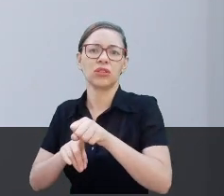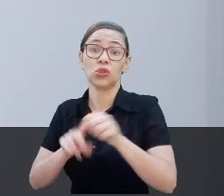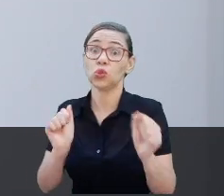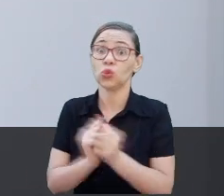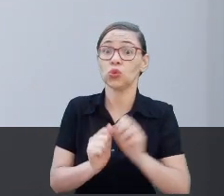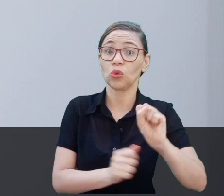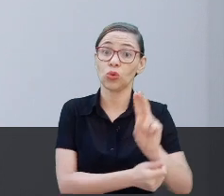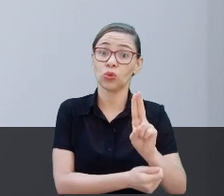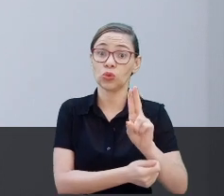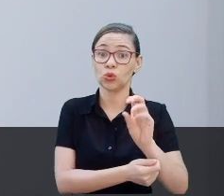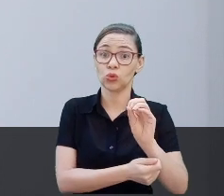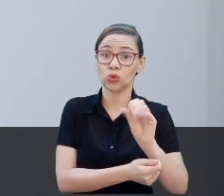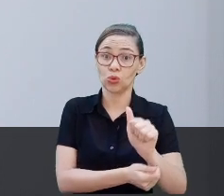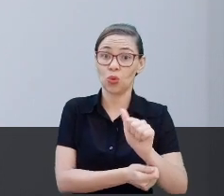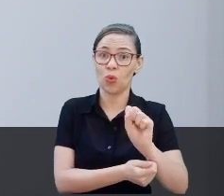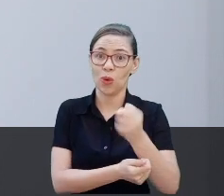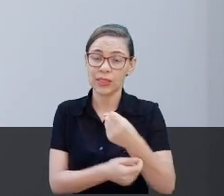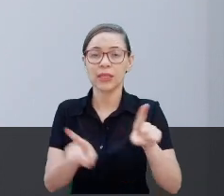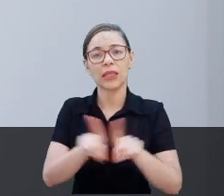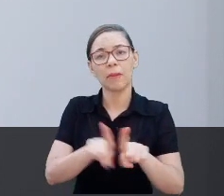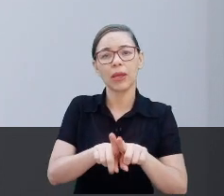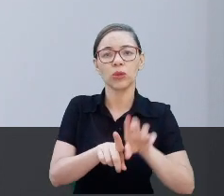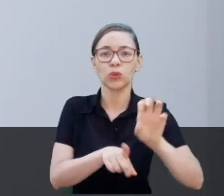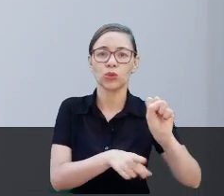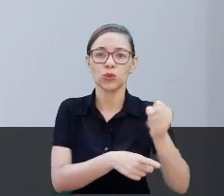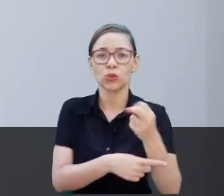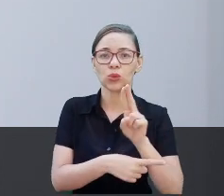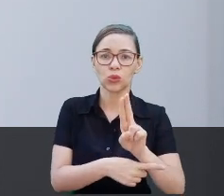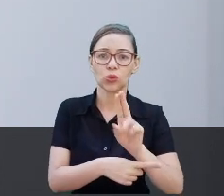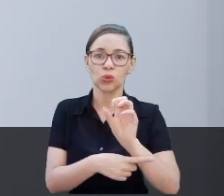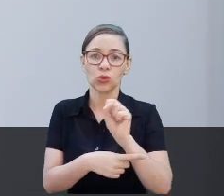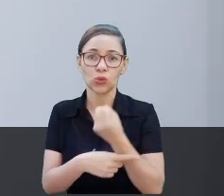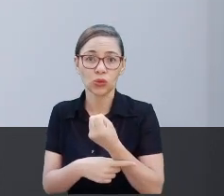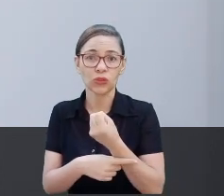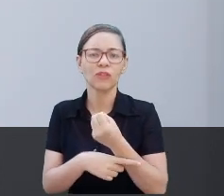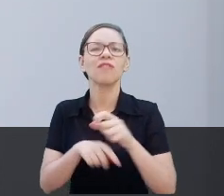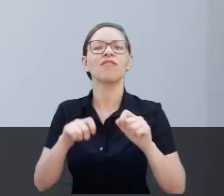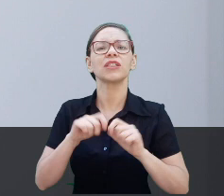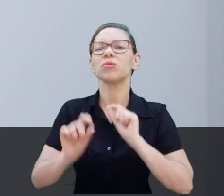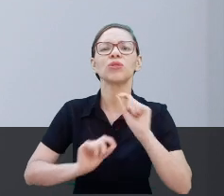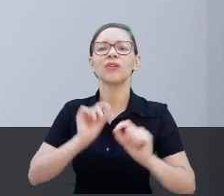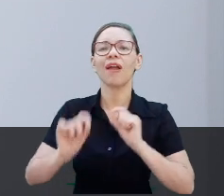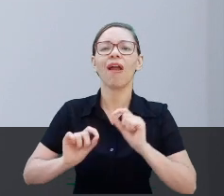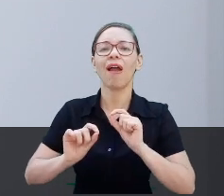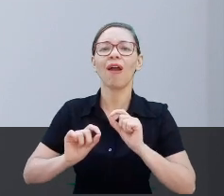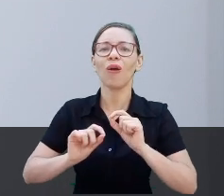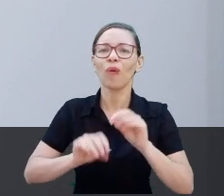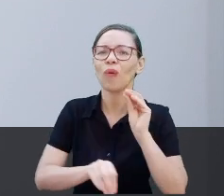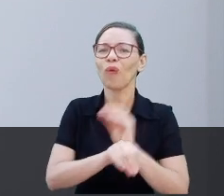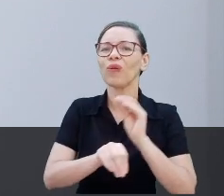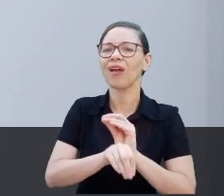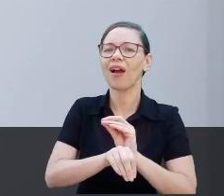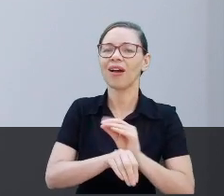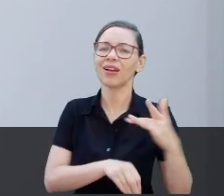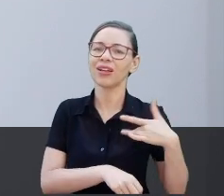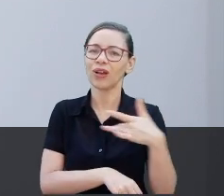com a família, com a sociedade, com a comunidade, é o trabalho conjunto do SUAS, do SUS, e